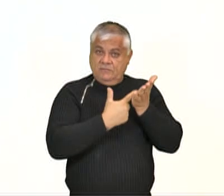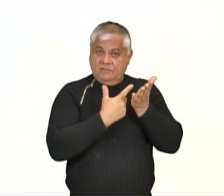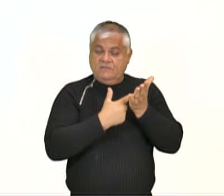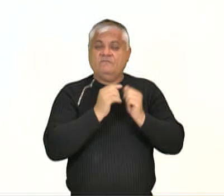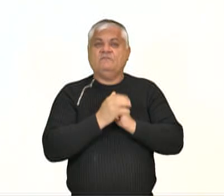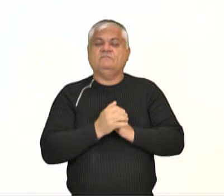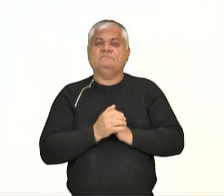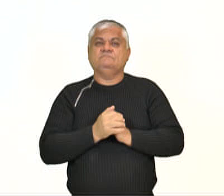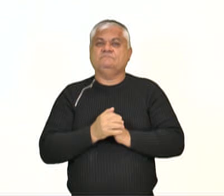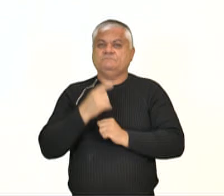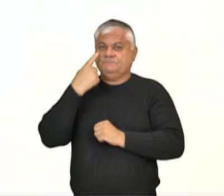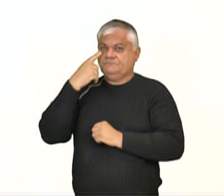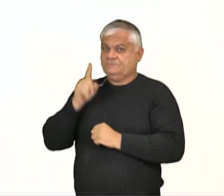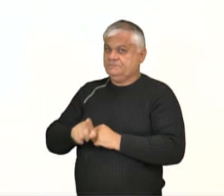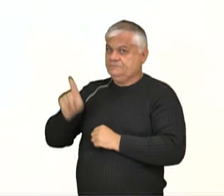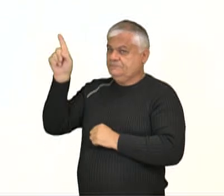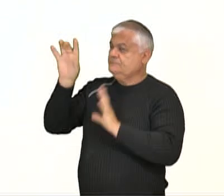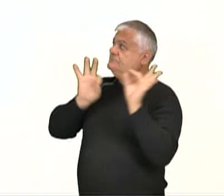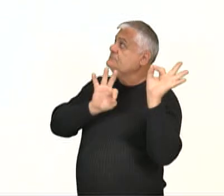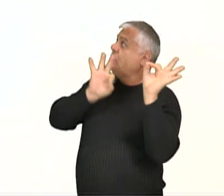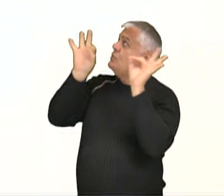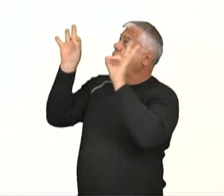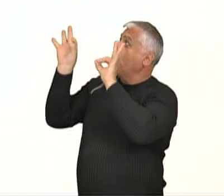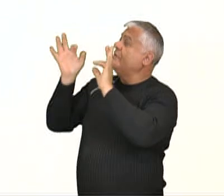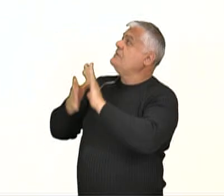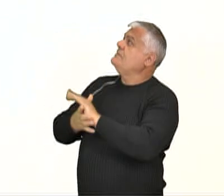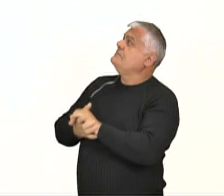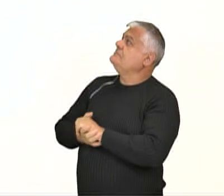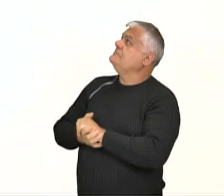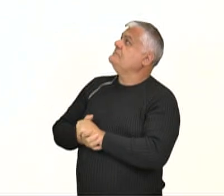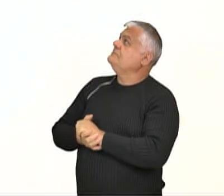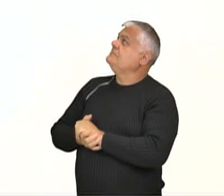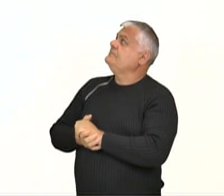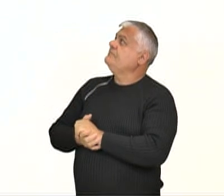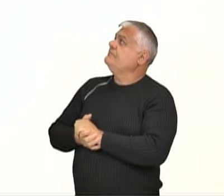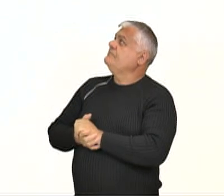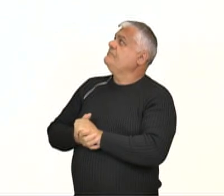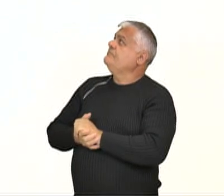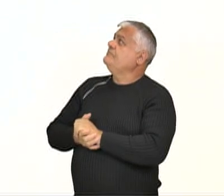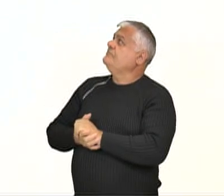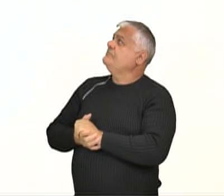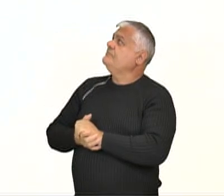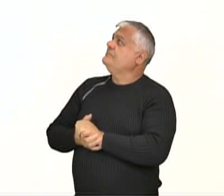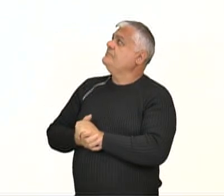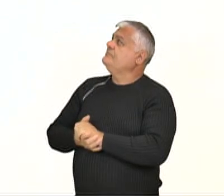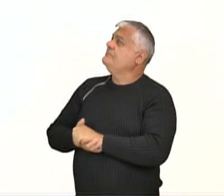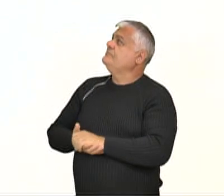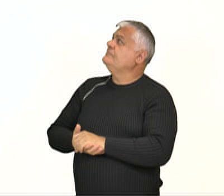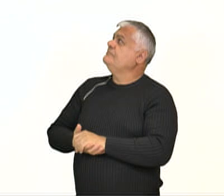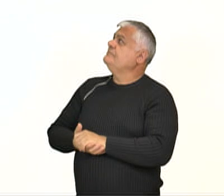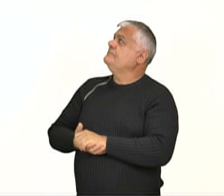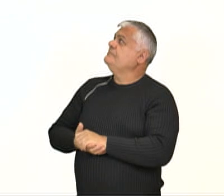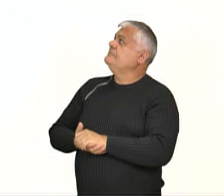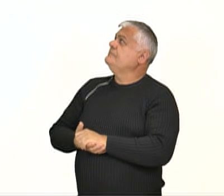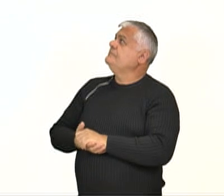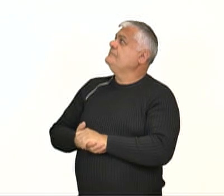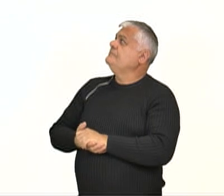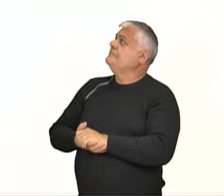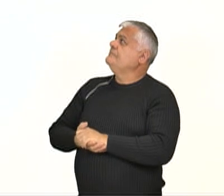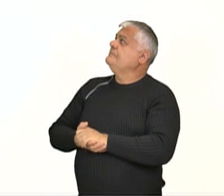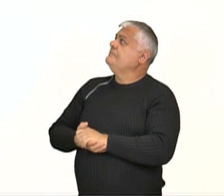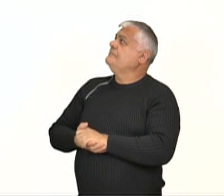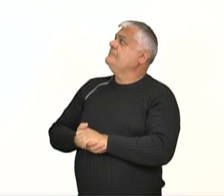que diz assim: "Oh, just let it matter. Take their course and concentrate on studying and hope